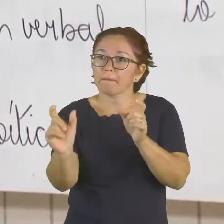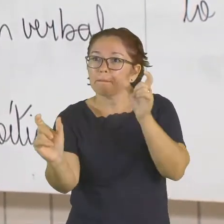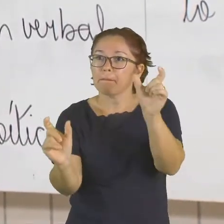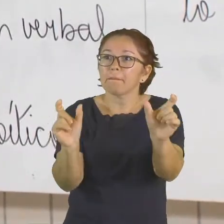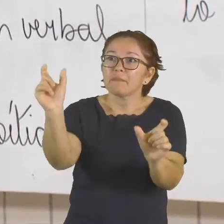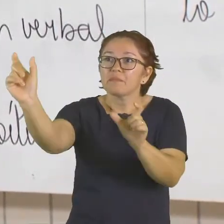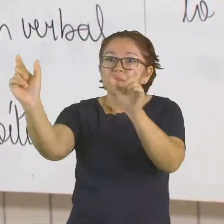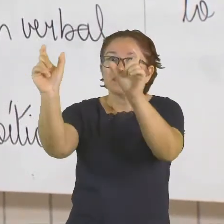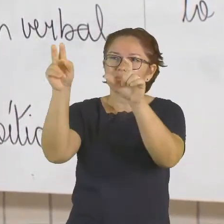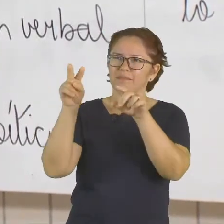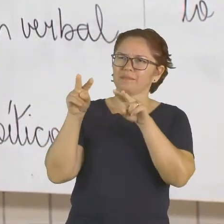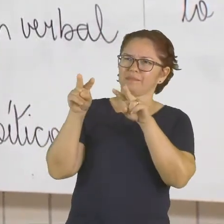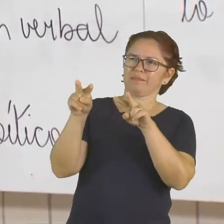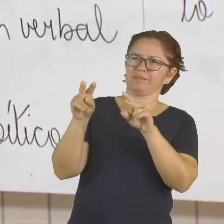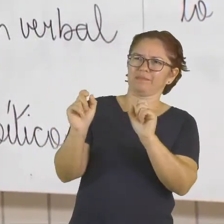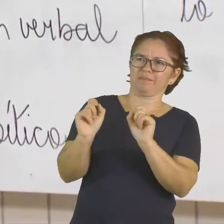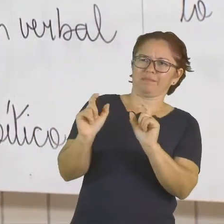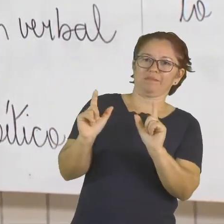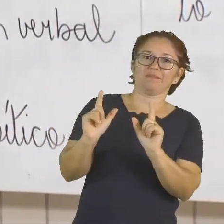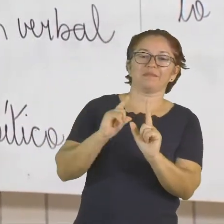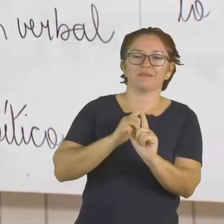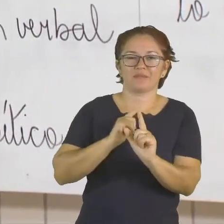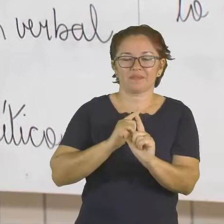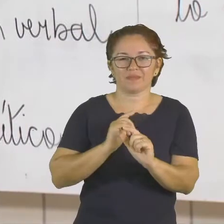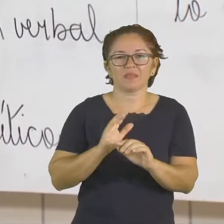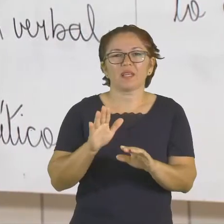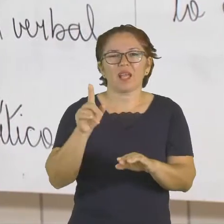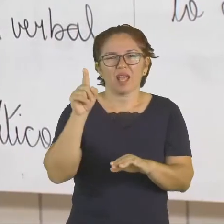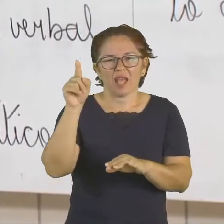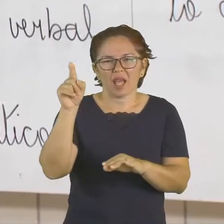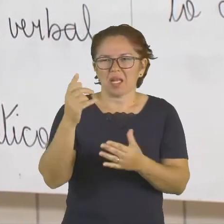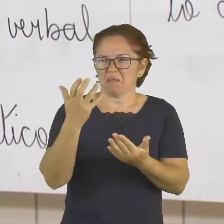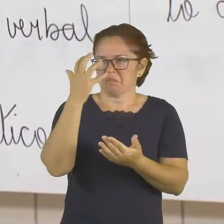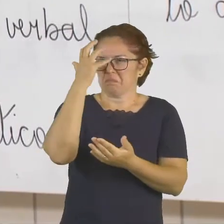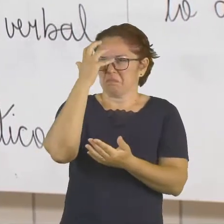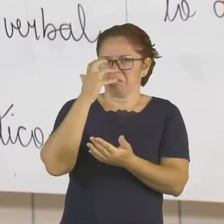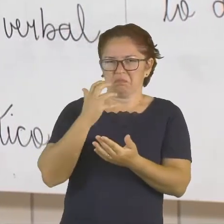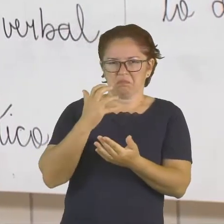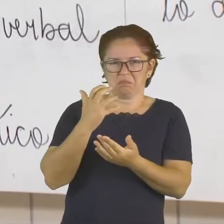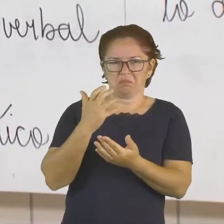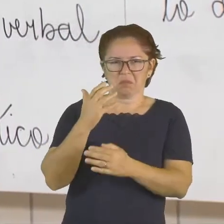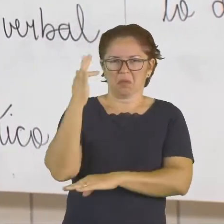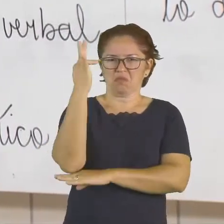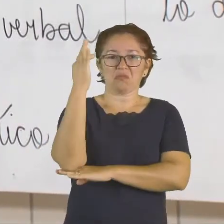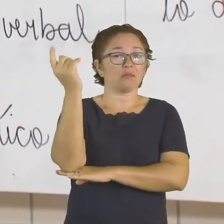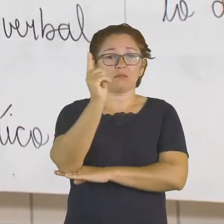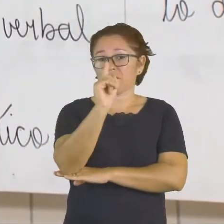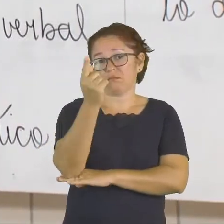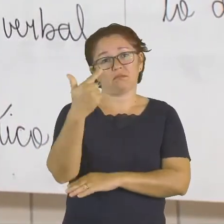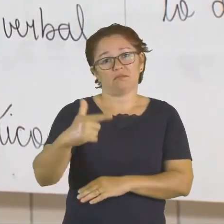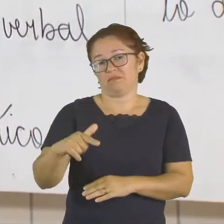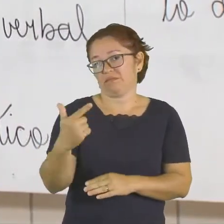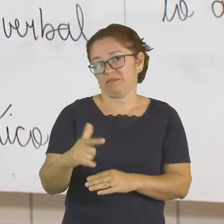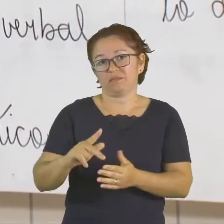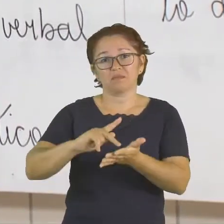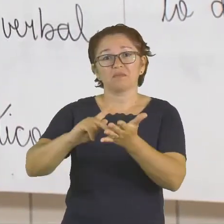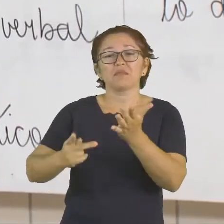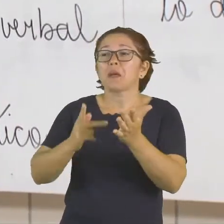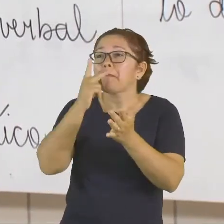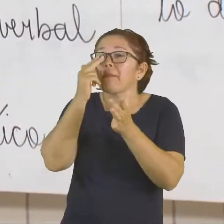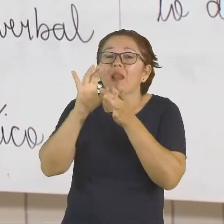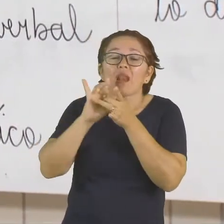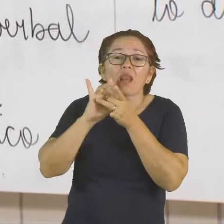forte. Não é formal, tá? Não tem formalidade que tem no soneto, que tem em outras formas de poema.